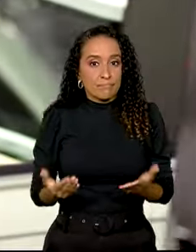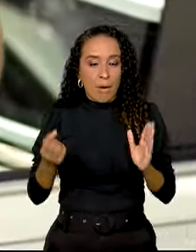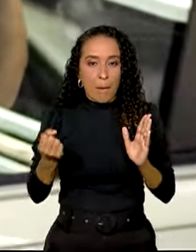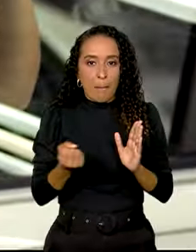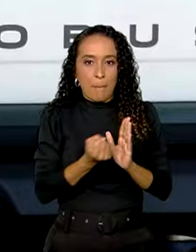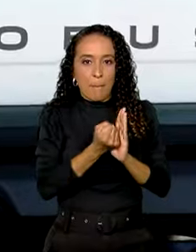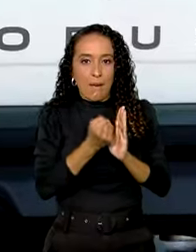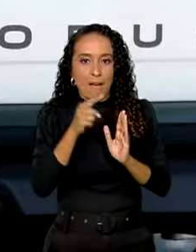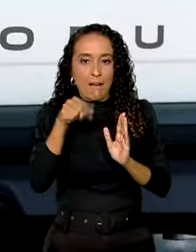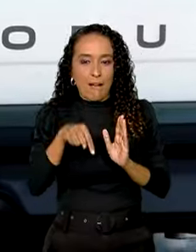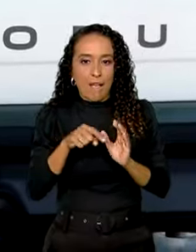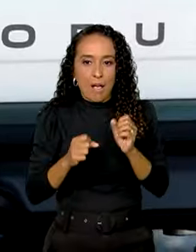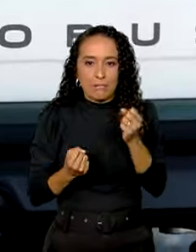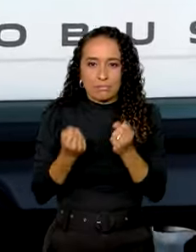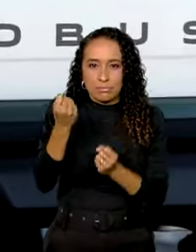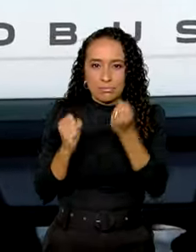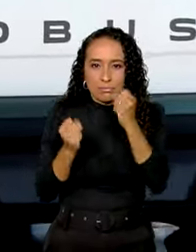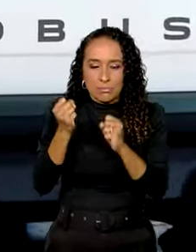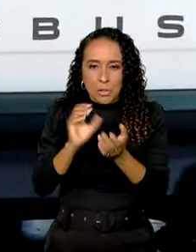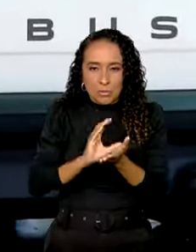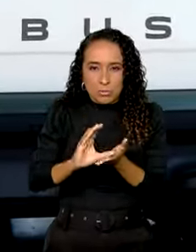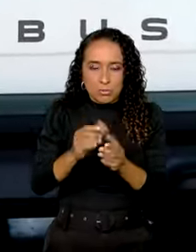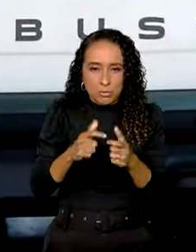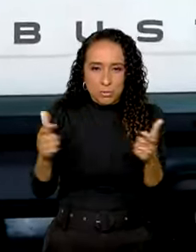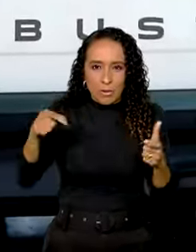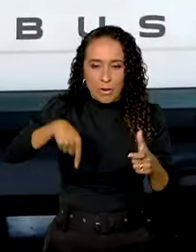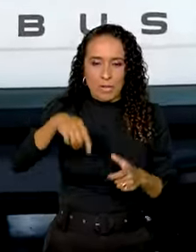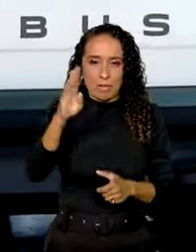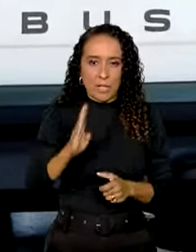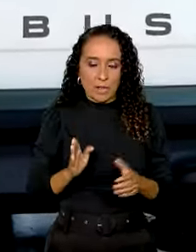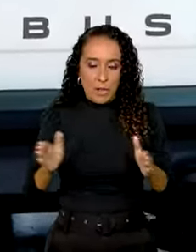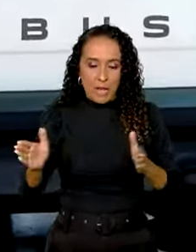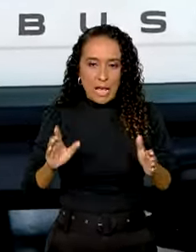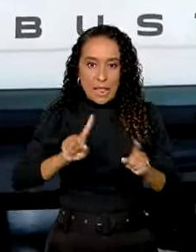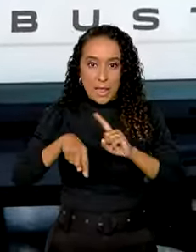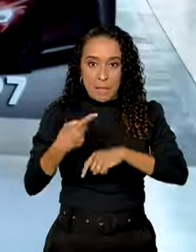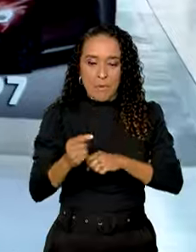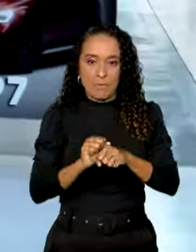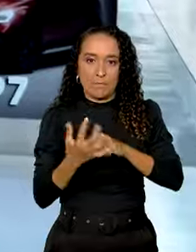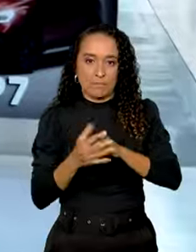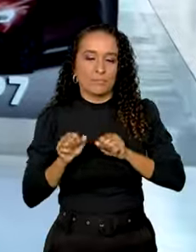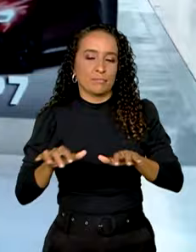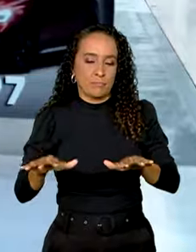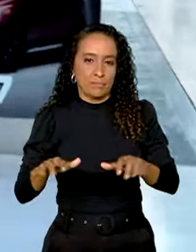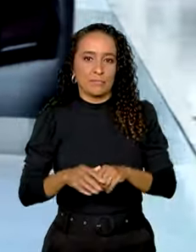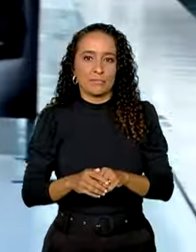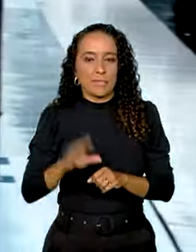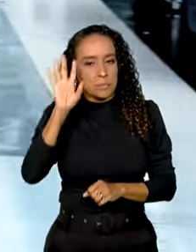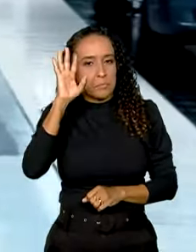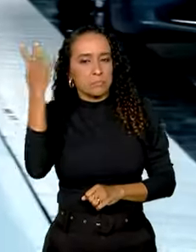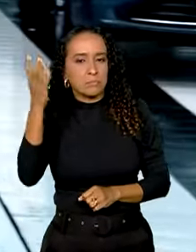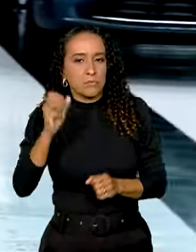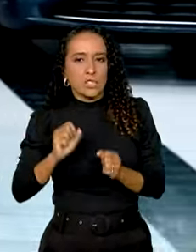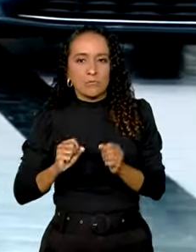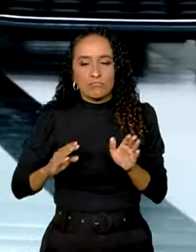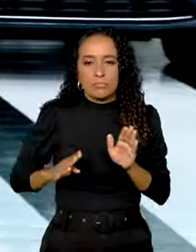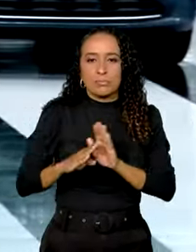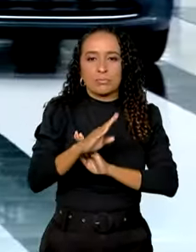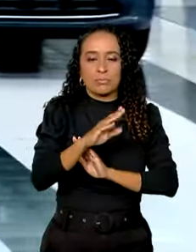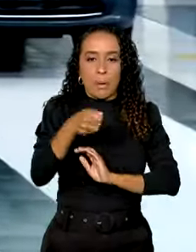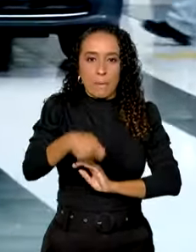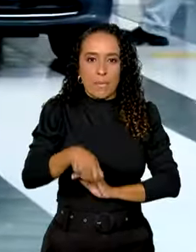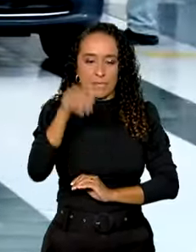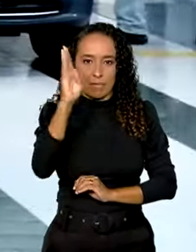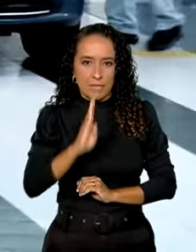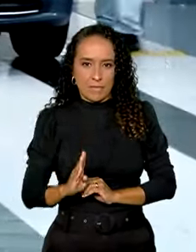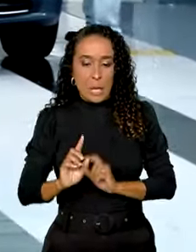se torna a montadora com maior investimento no país no período pós-pandemia. A decisão de aumentar a aposta no mercado